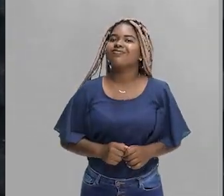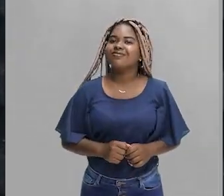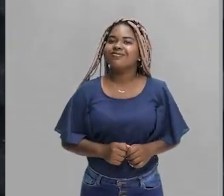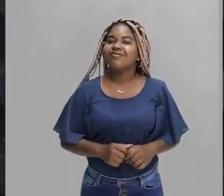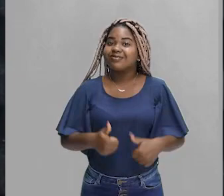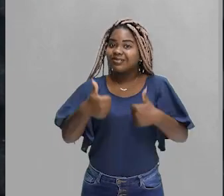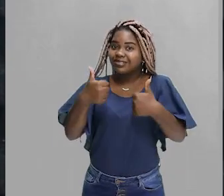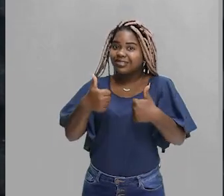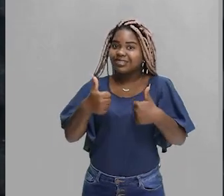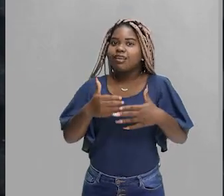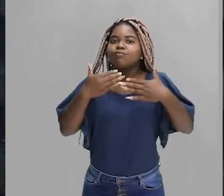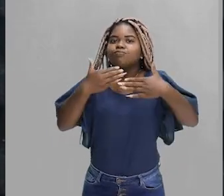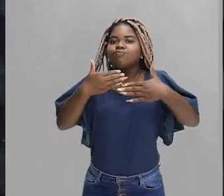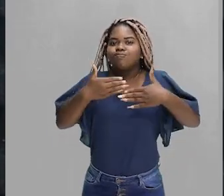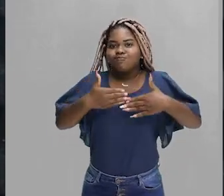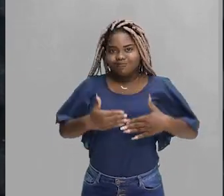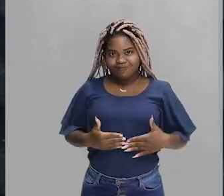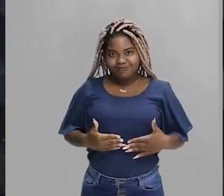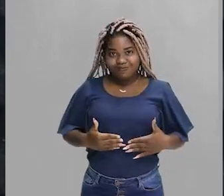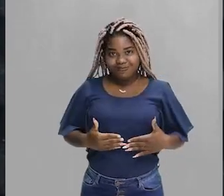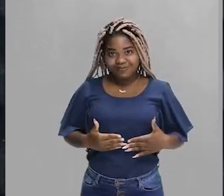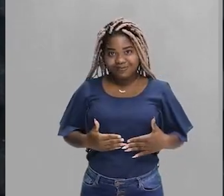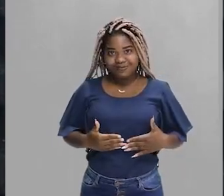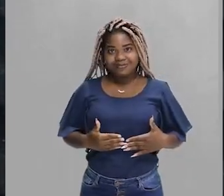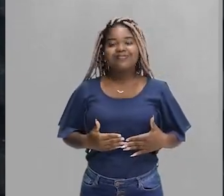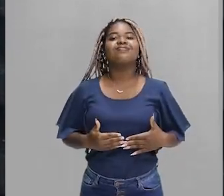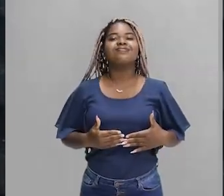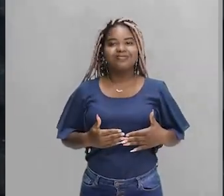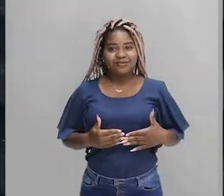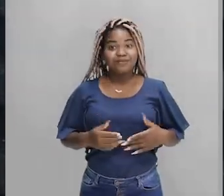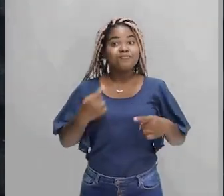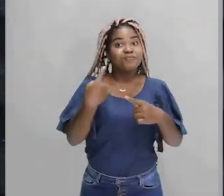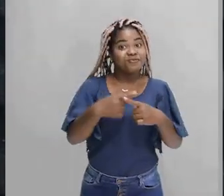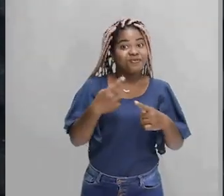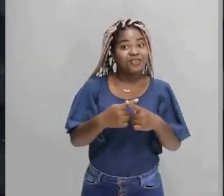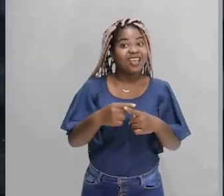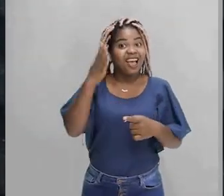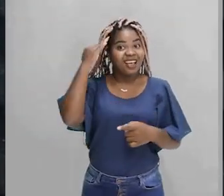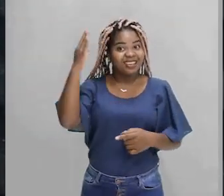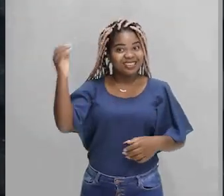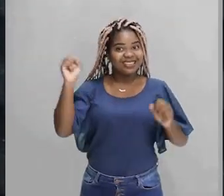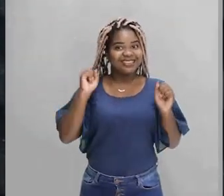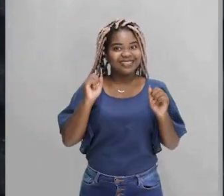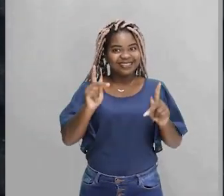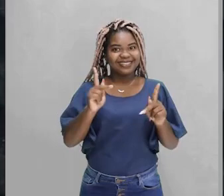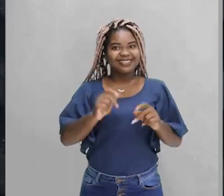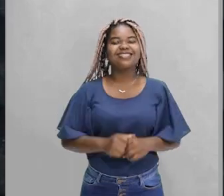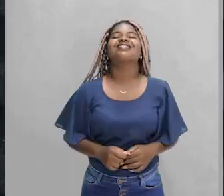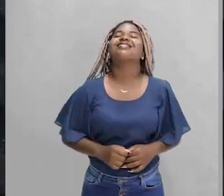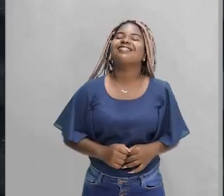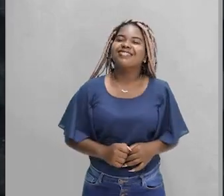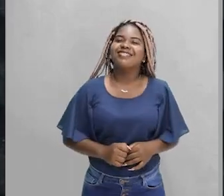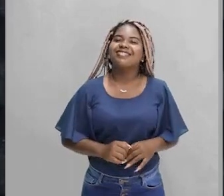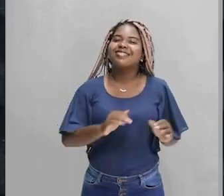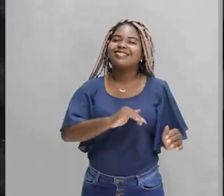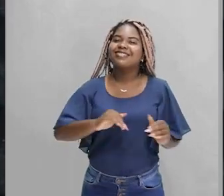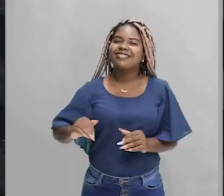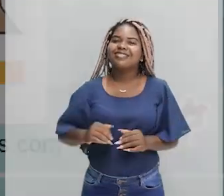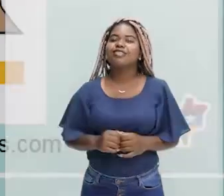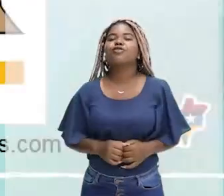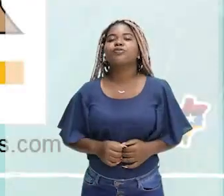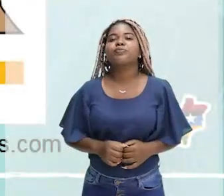comigo, respira, oxigena, porque vai ser sucesso, beleza? Gente